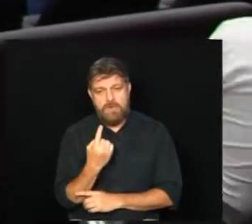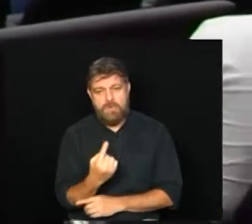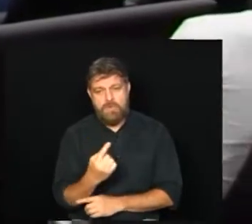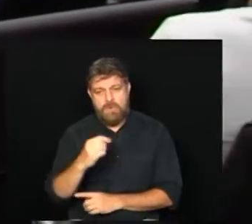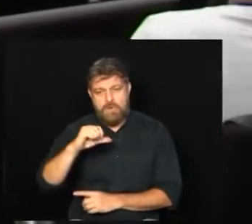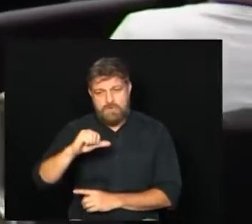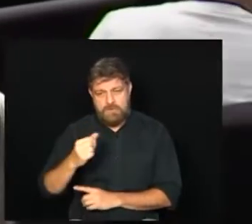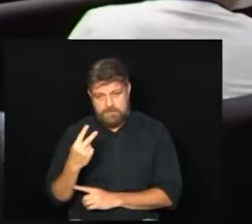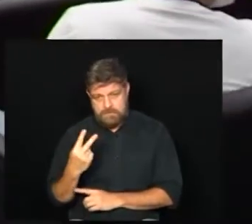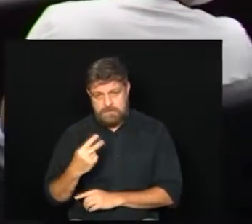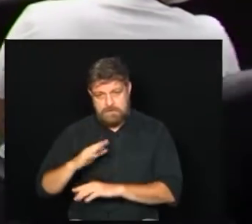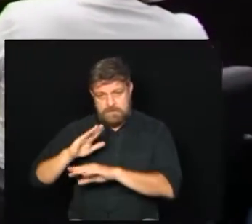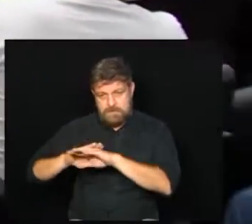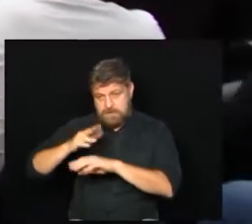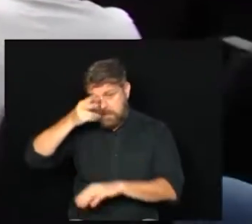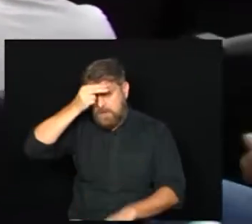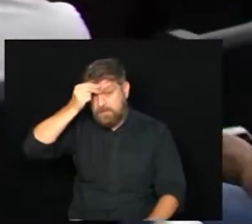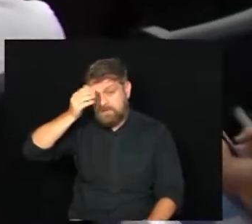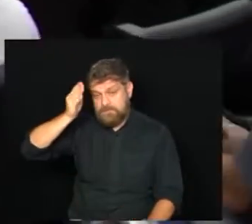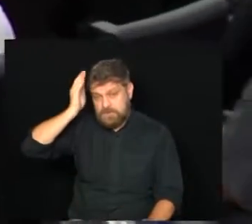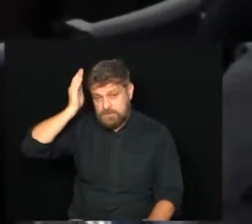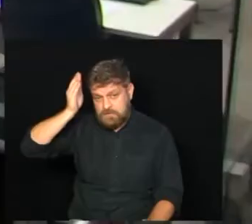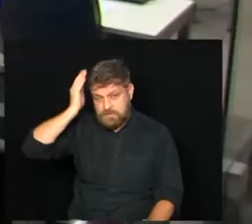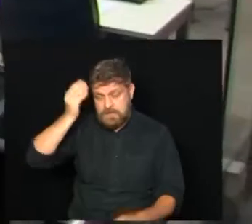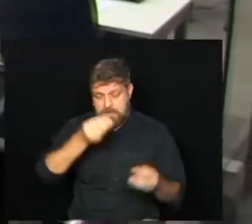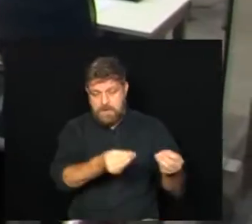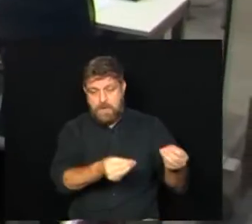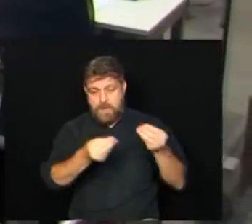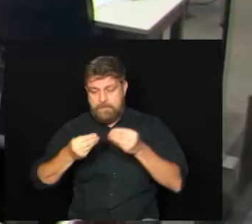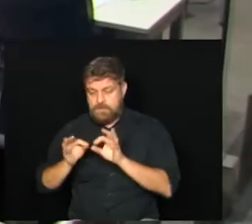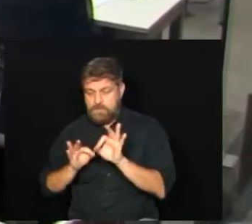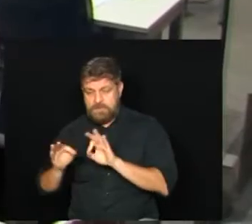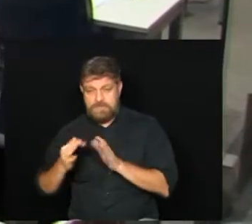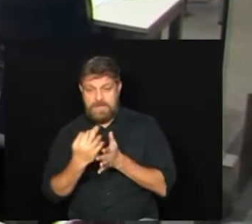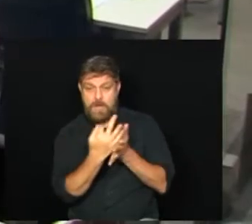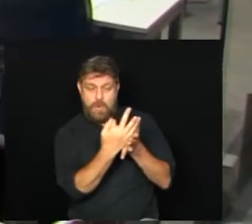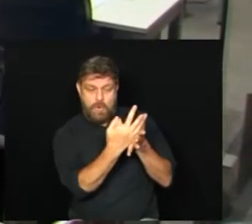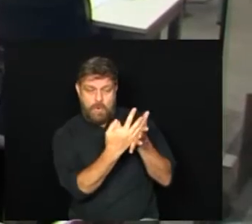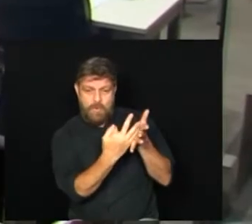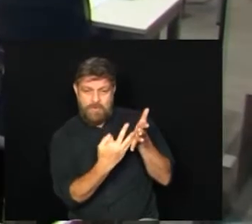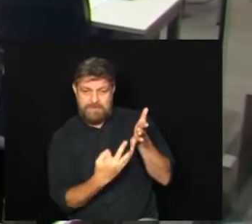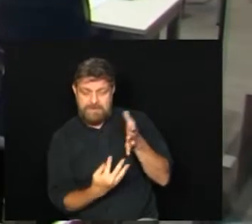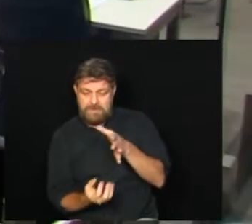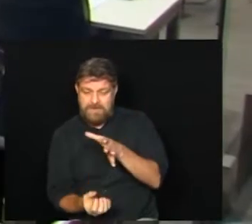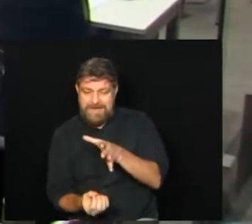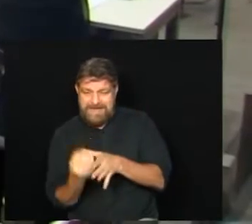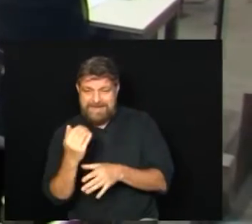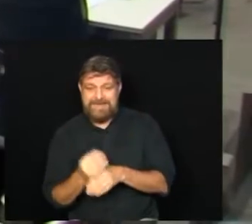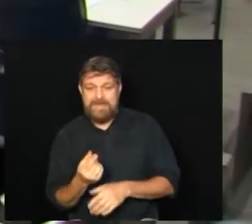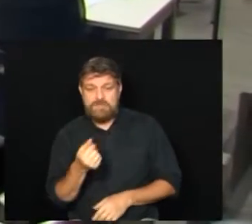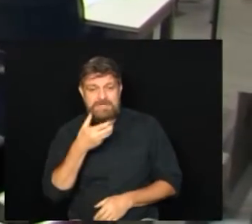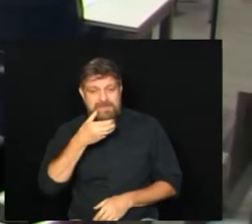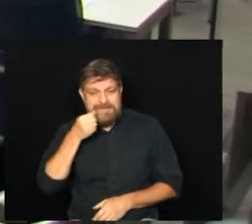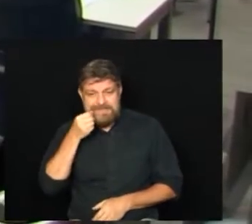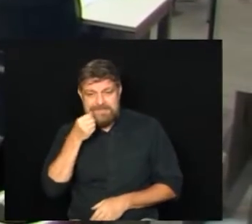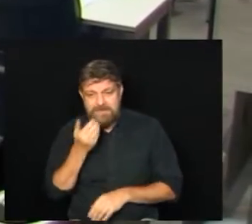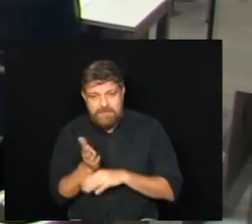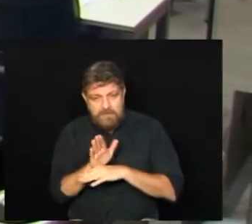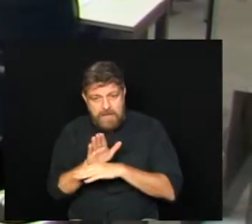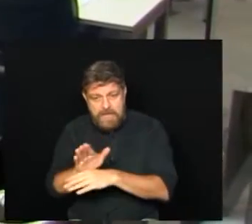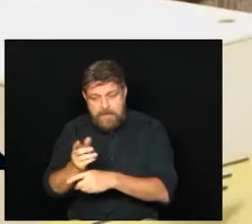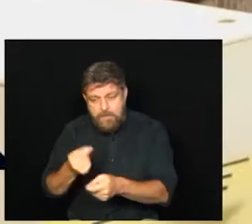de autoria do prefeito de Campinas, Dário Saad. O texto cria o Fundo de Apoio à Atividade do município